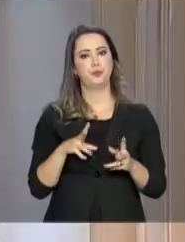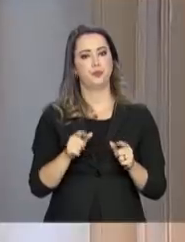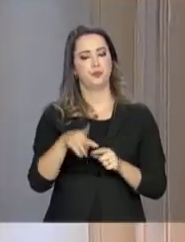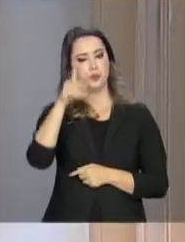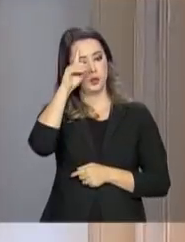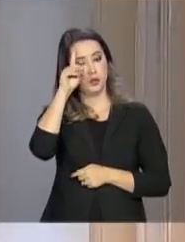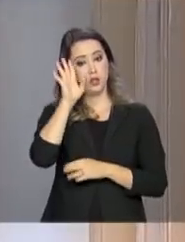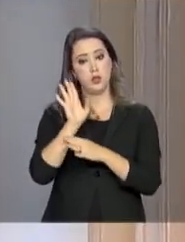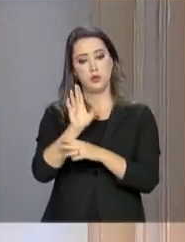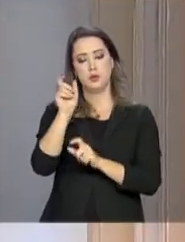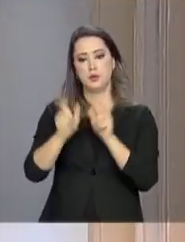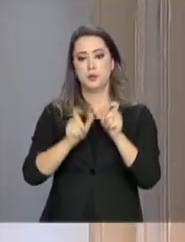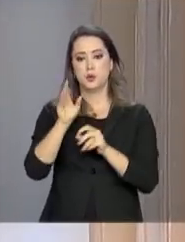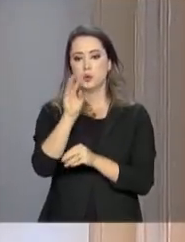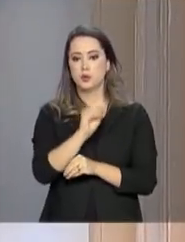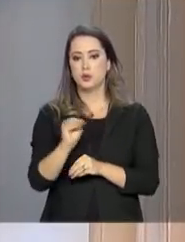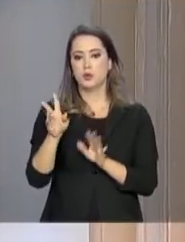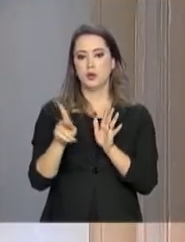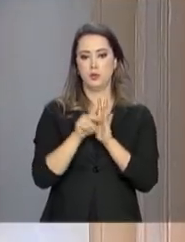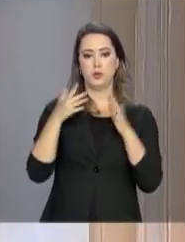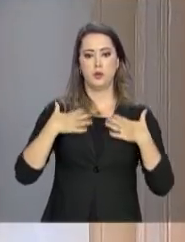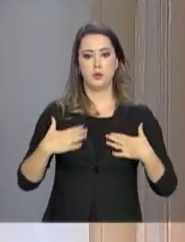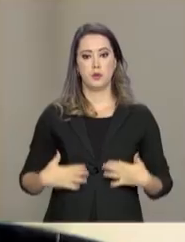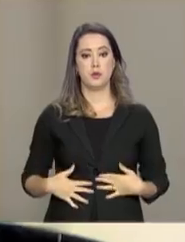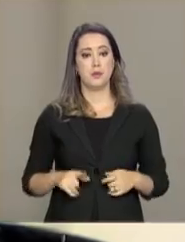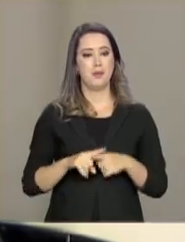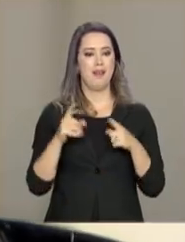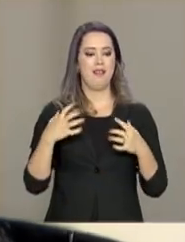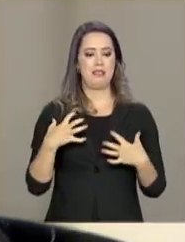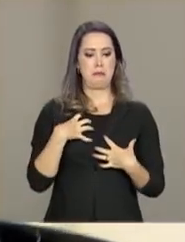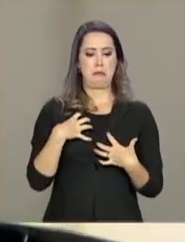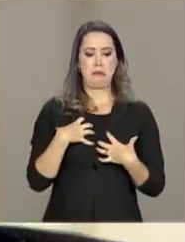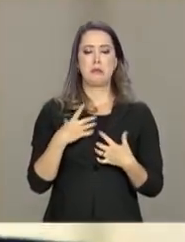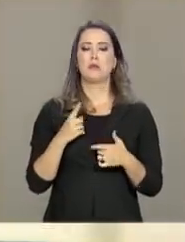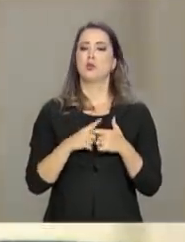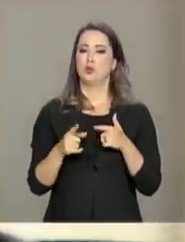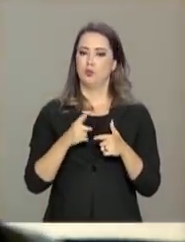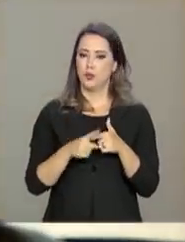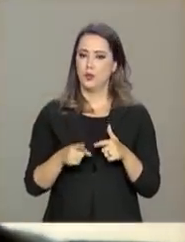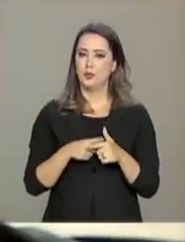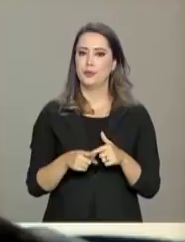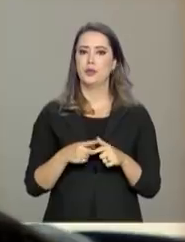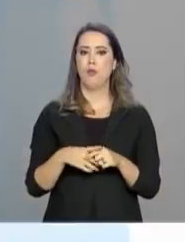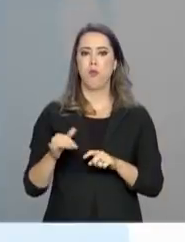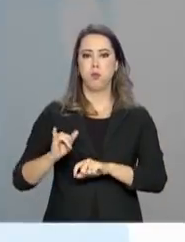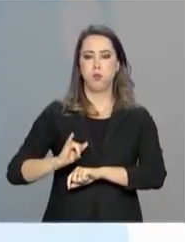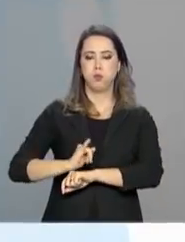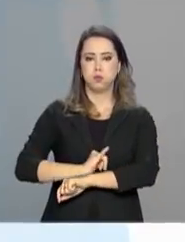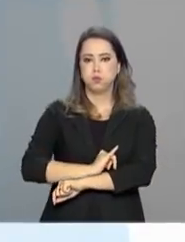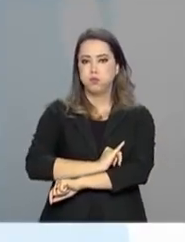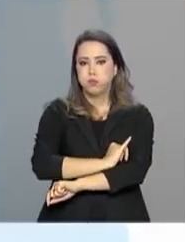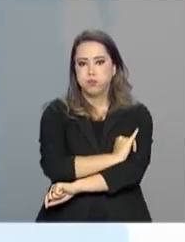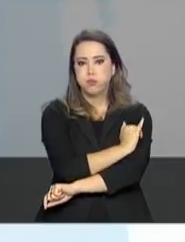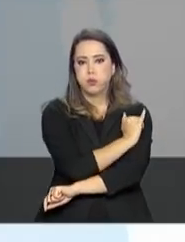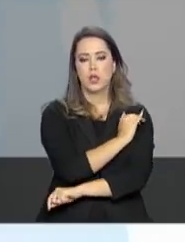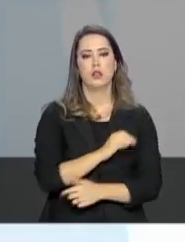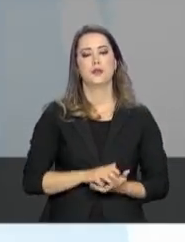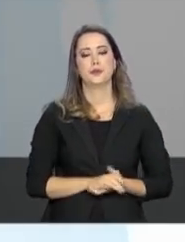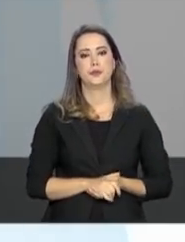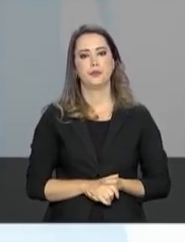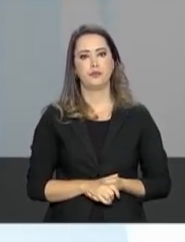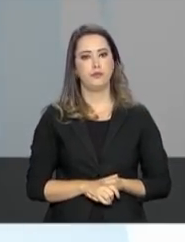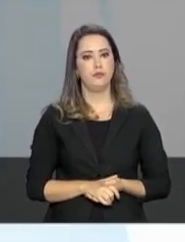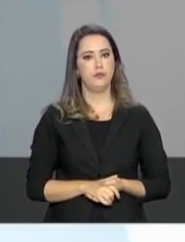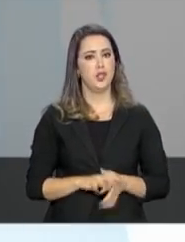ajuda os pacientes a cuidarem do corpo mas sentiu o peso dos problemas causados pela obesidade eu tive um problema com